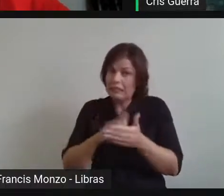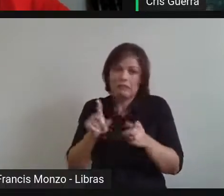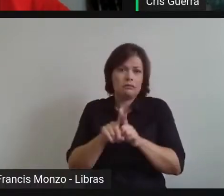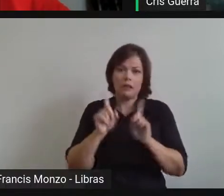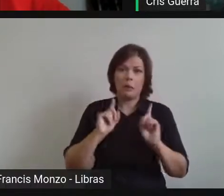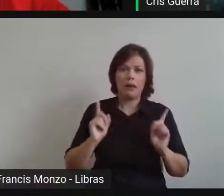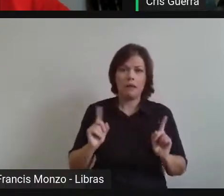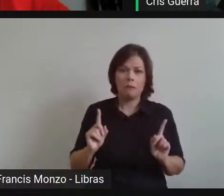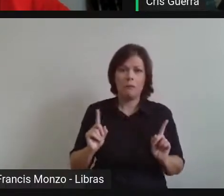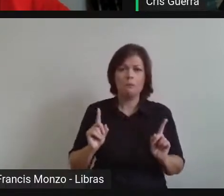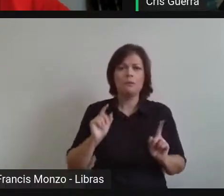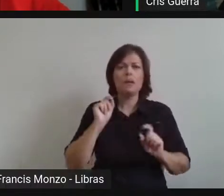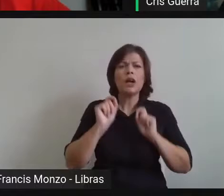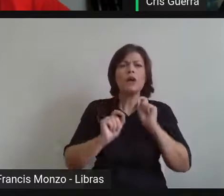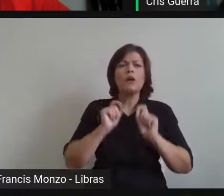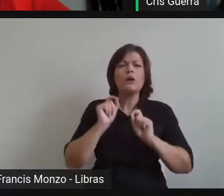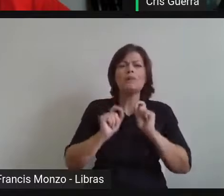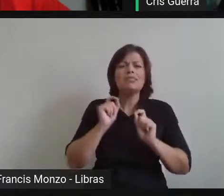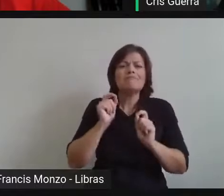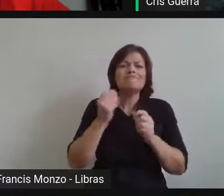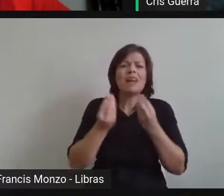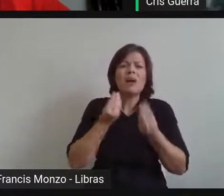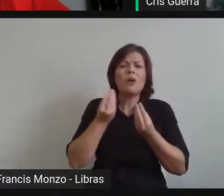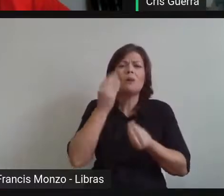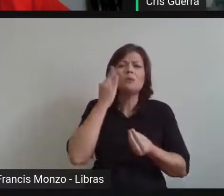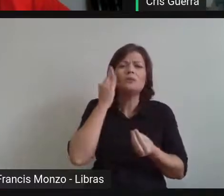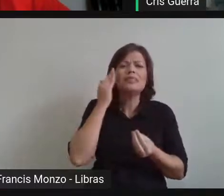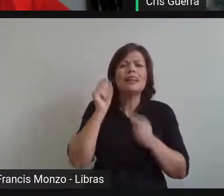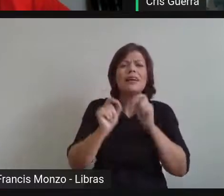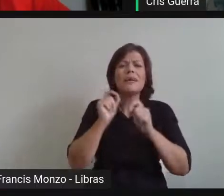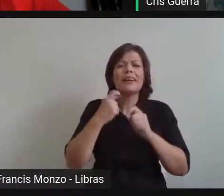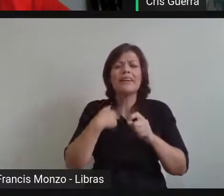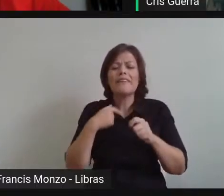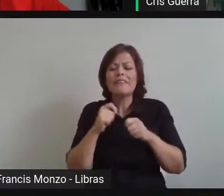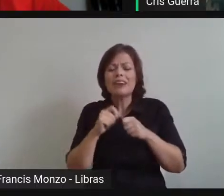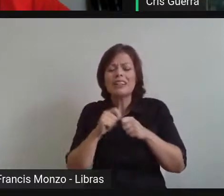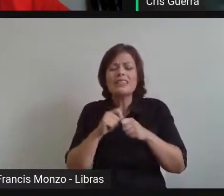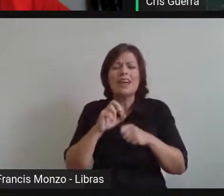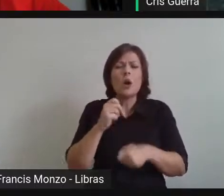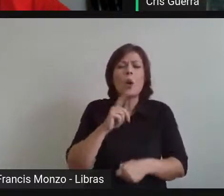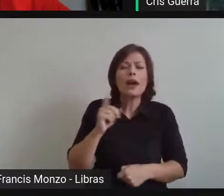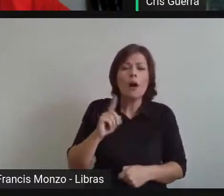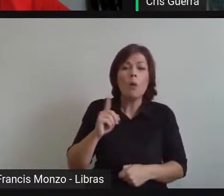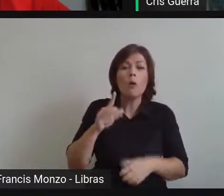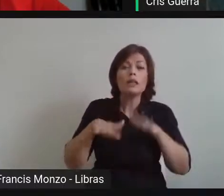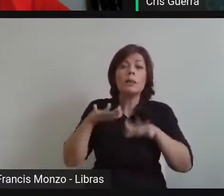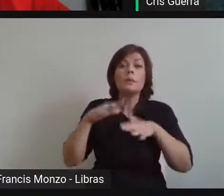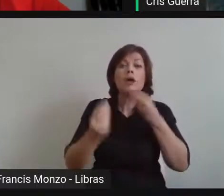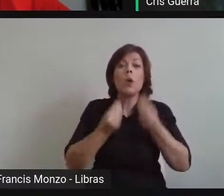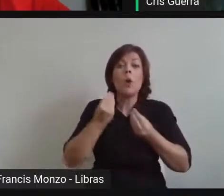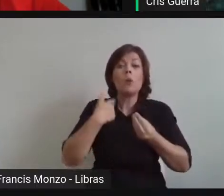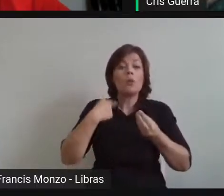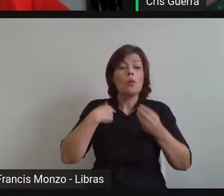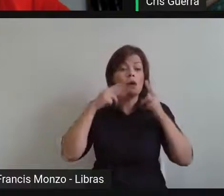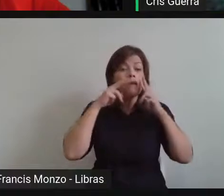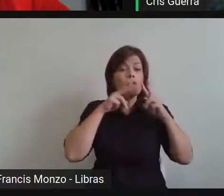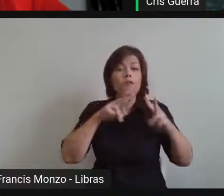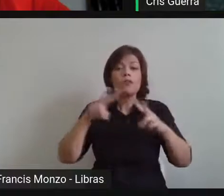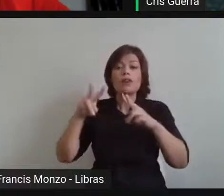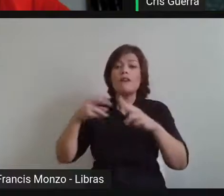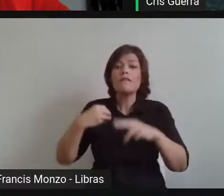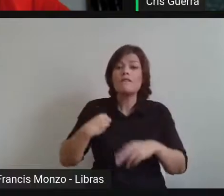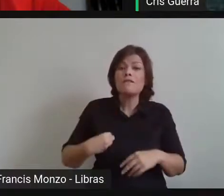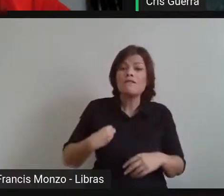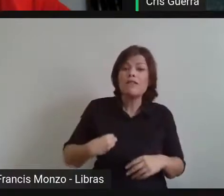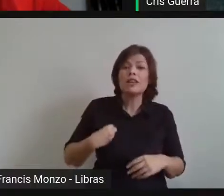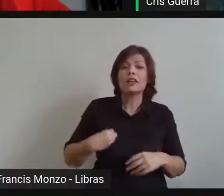ou não está muito mais na maneira como a gente olha para a vida, nos investimentos que a gente faz também, né? Nessa poupança de